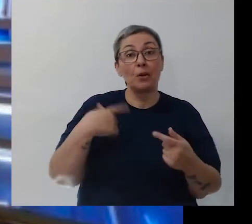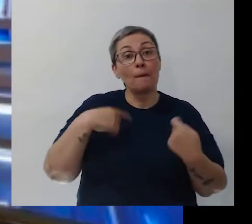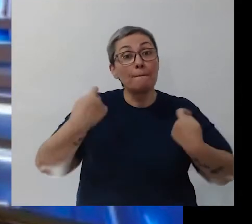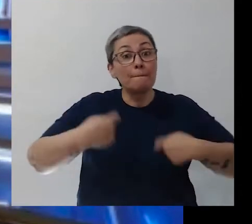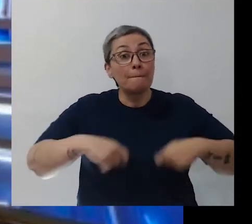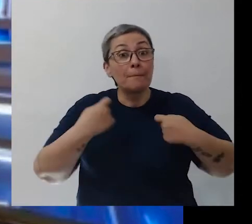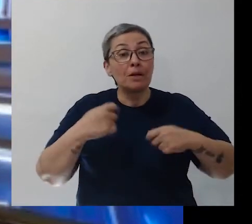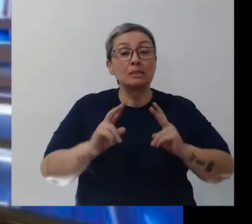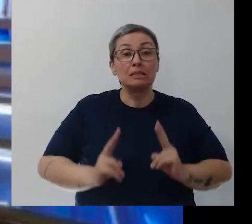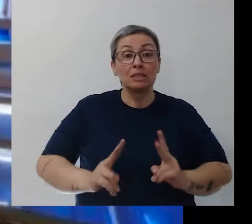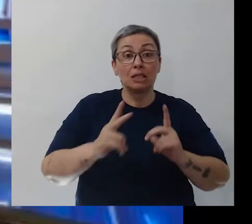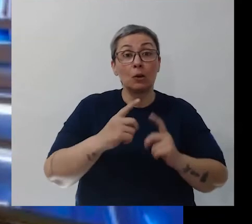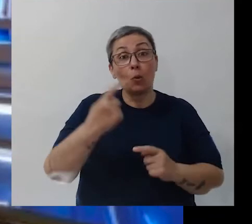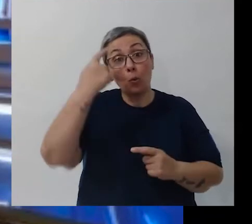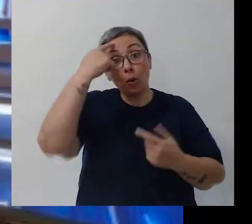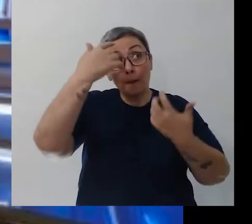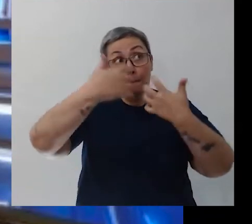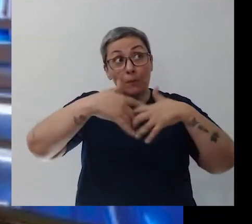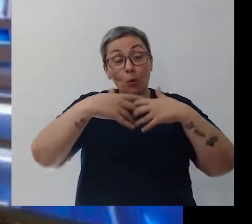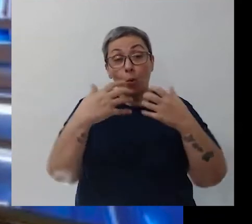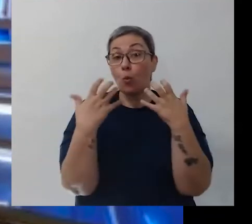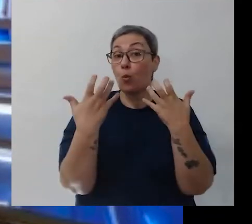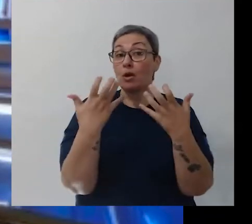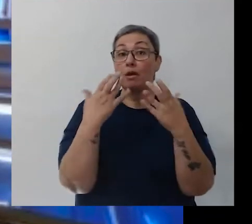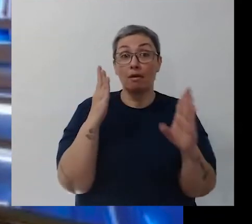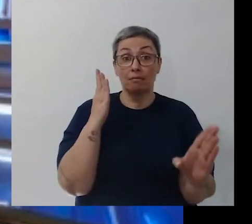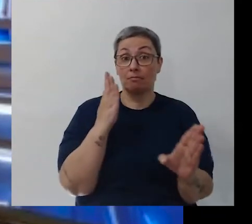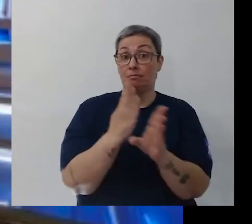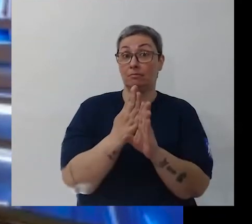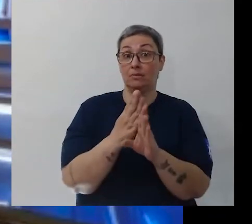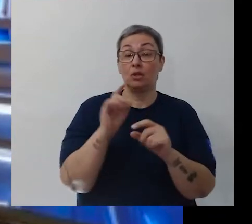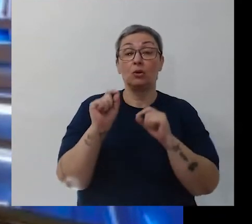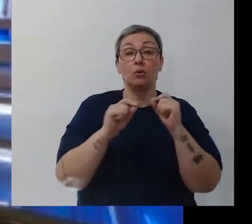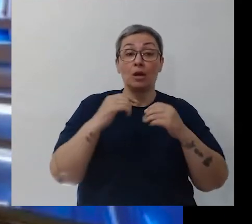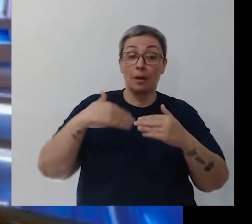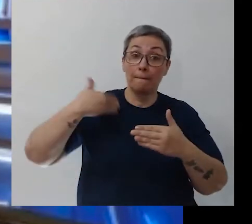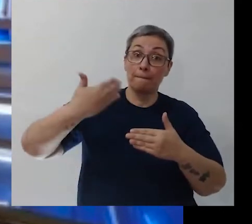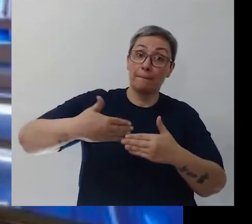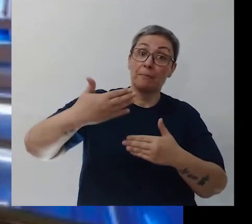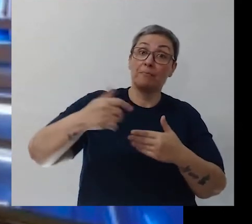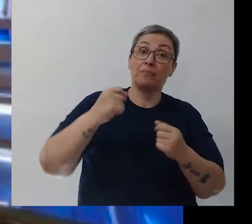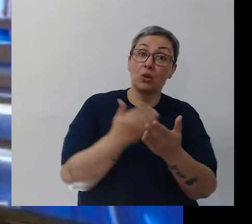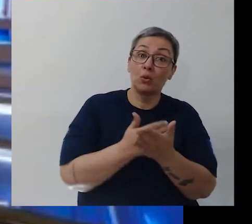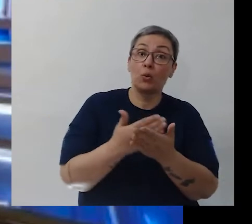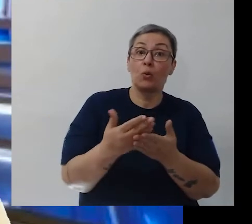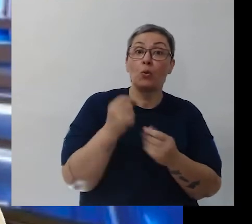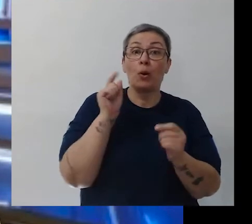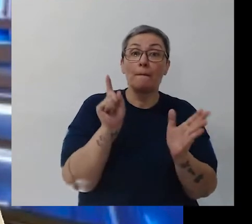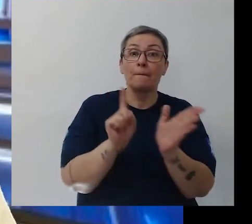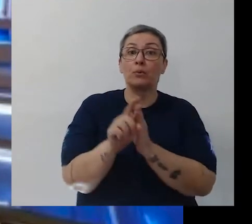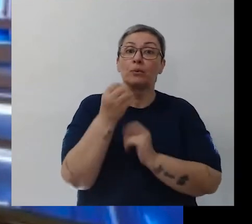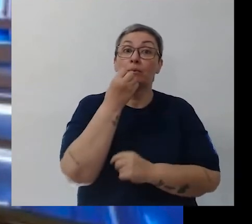precisamos sempre ter em mente o que desejamos descobrir, e esse processo inicia-se com uma boa